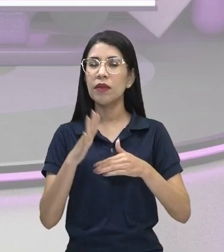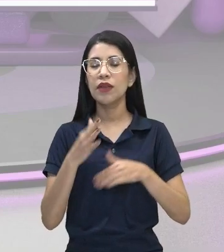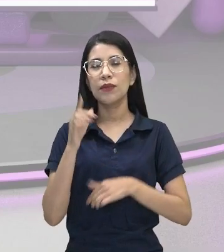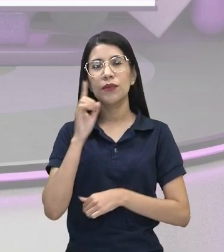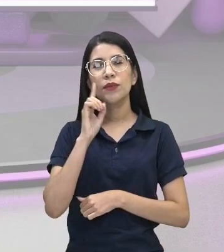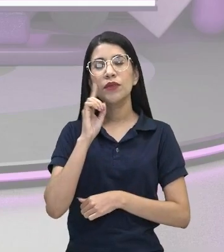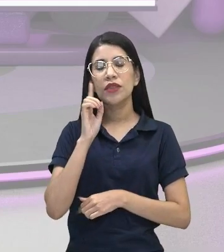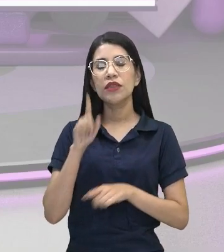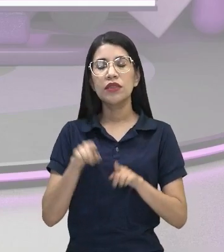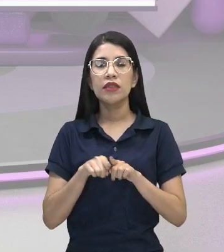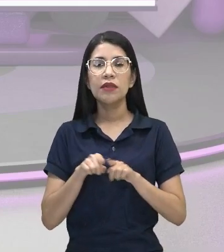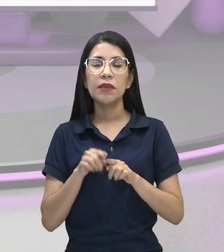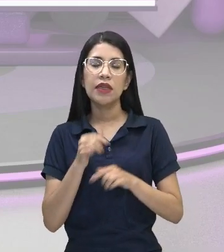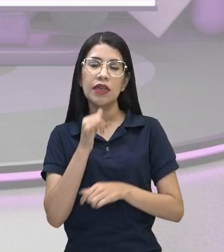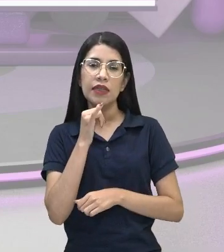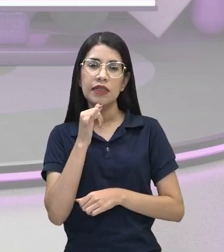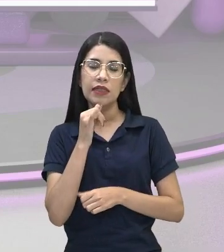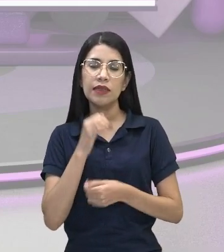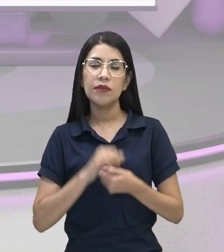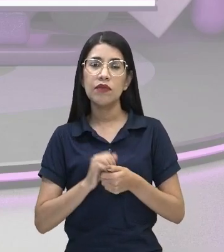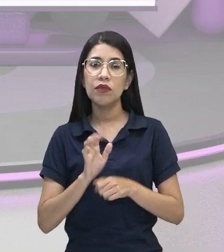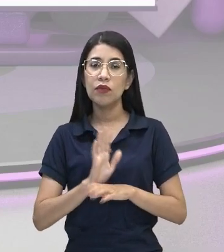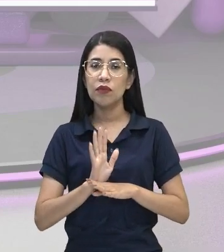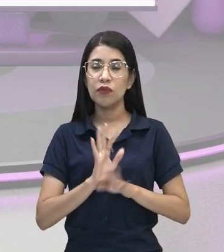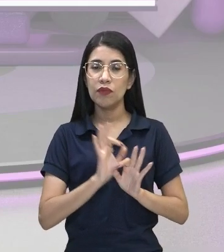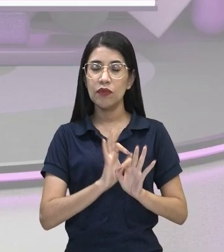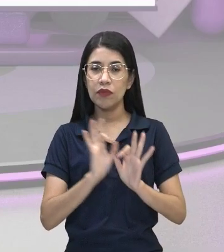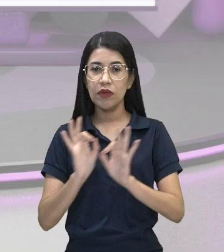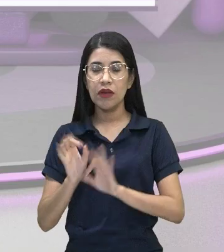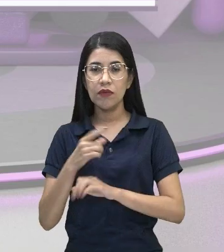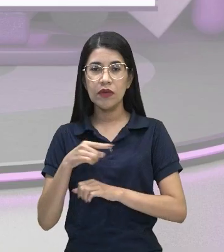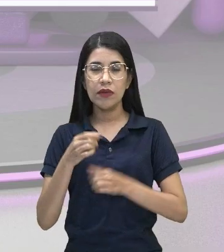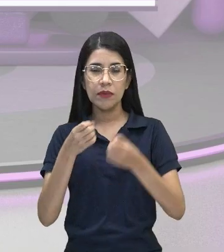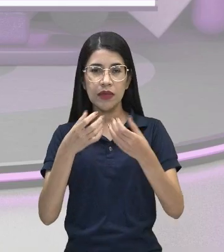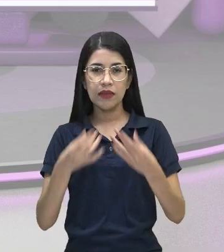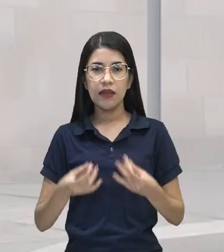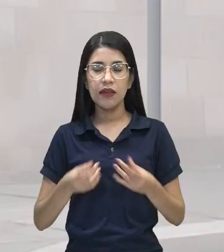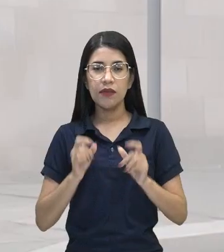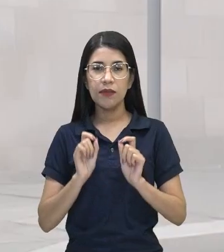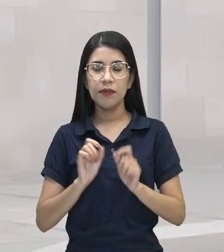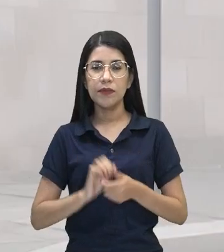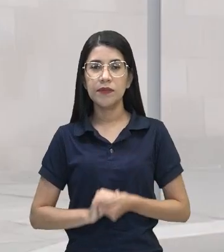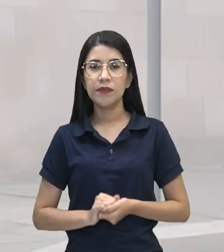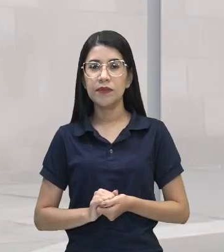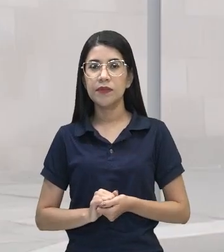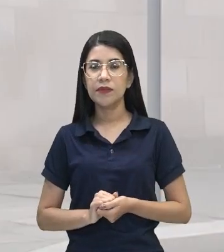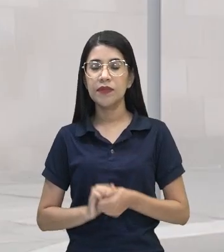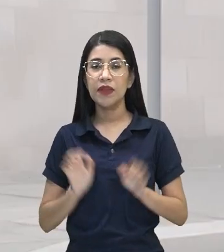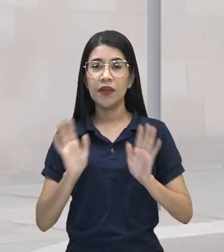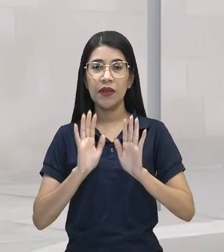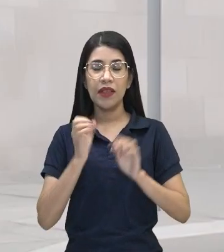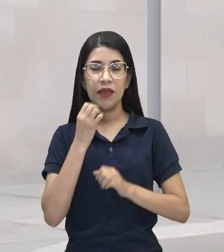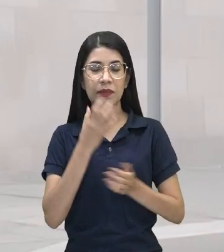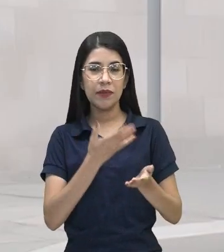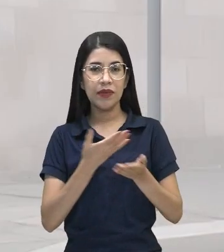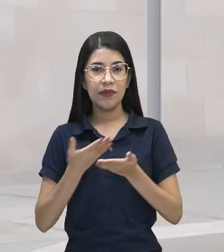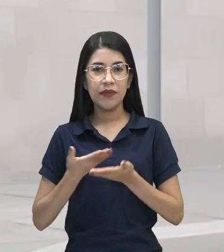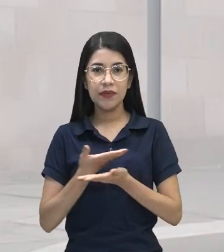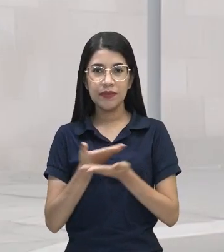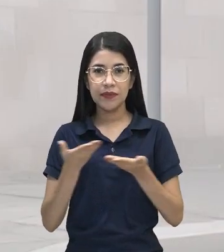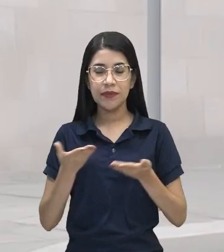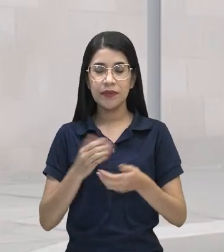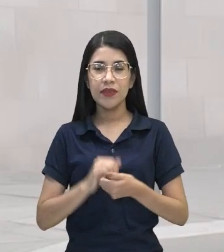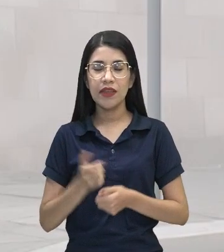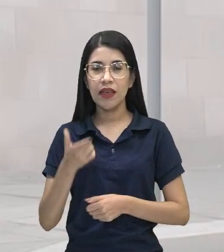cotidiano, tá legal? Eu vou te trazer agora aqui um vídeo que vai te exemplificar isso aí. Acompanhe comigo. Olá, seja bem-vinda, seja bem-vindo